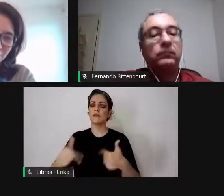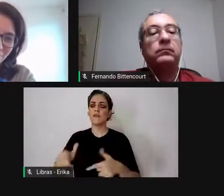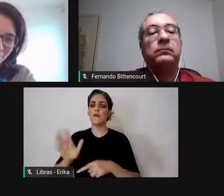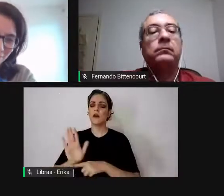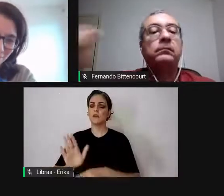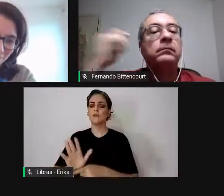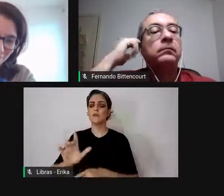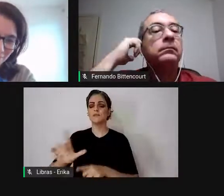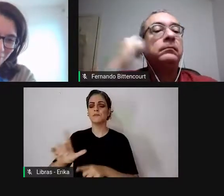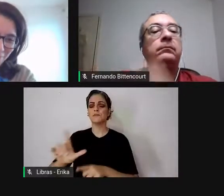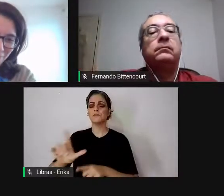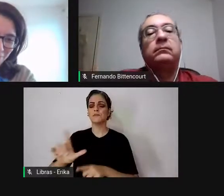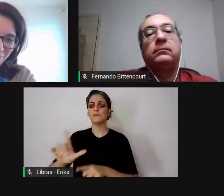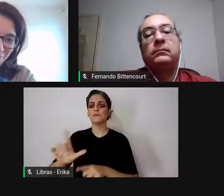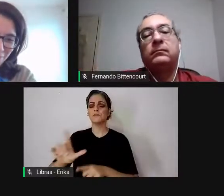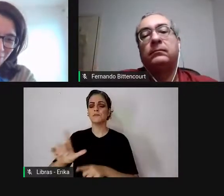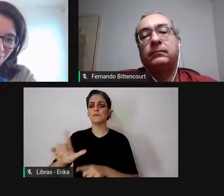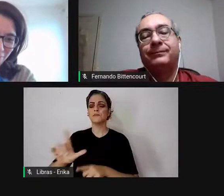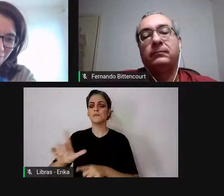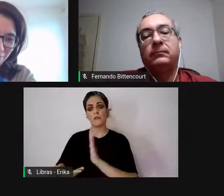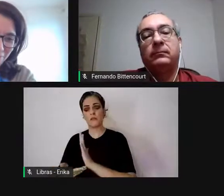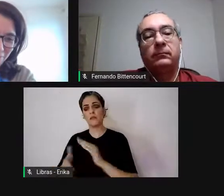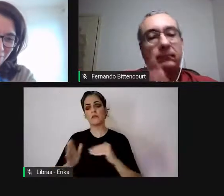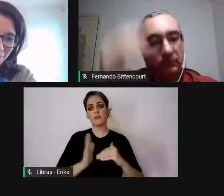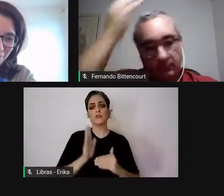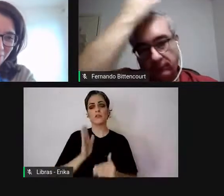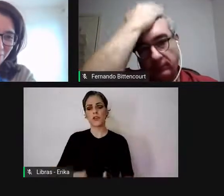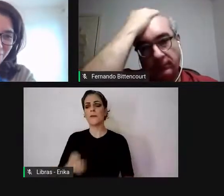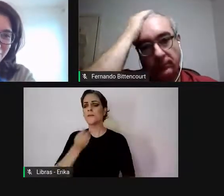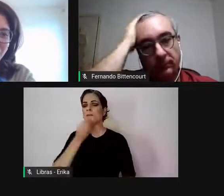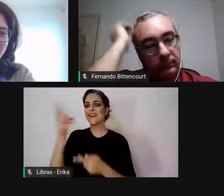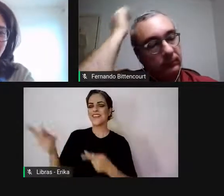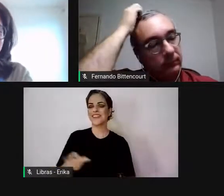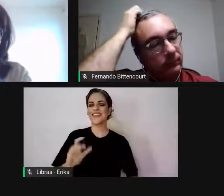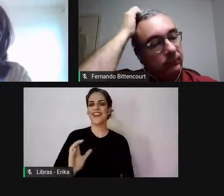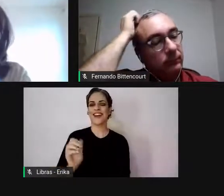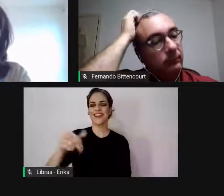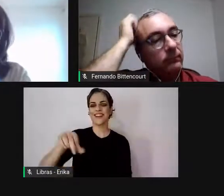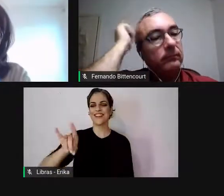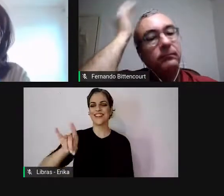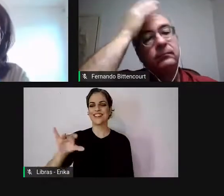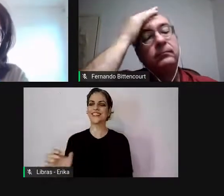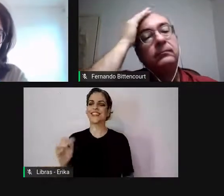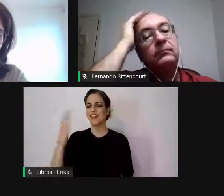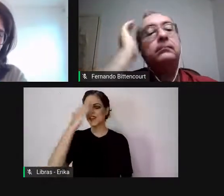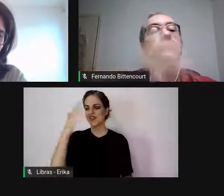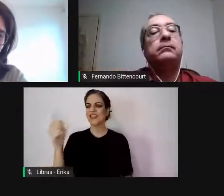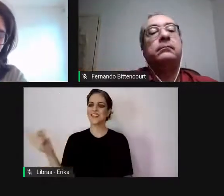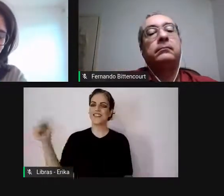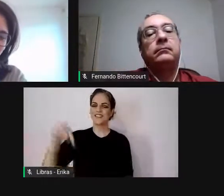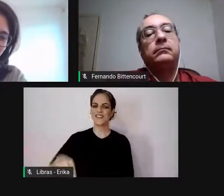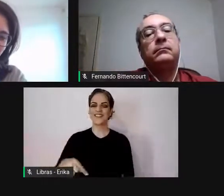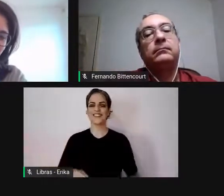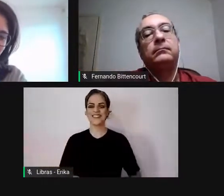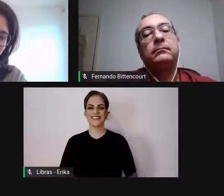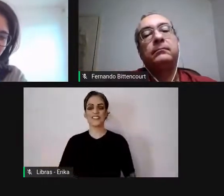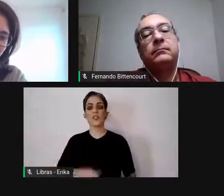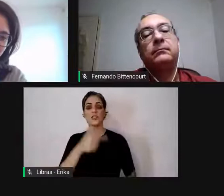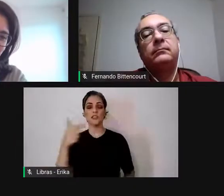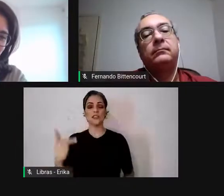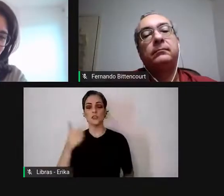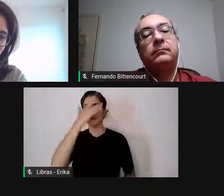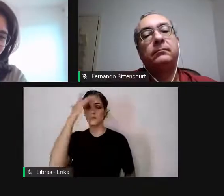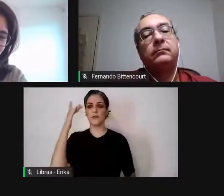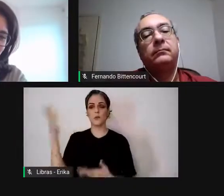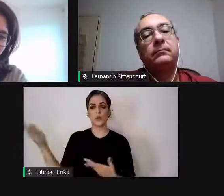Candice. Obrigado mais uma vez por aceitar o nosso convite. O segundo convidado é o Eduardo Antônio Melo Freitas. O